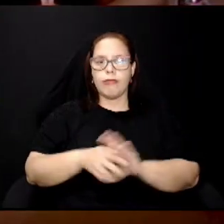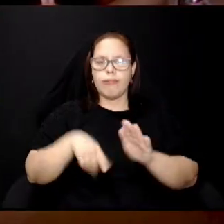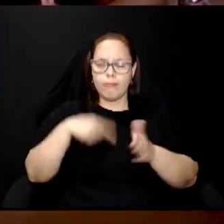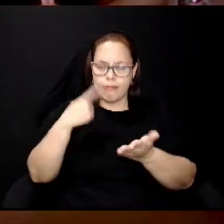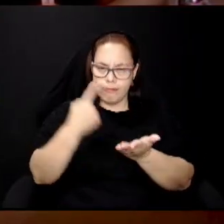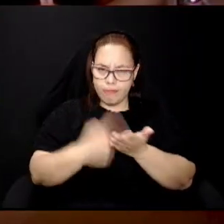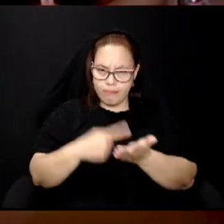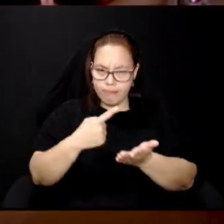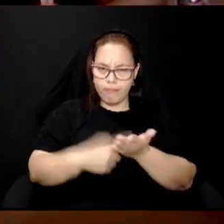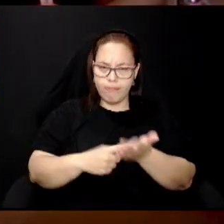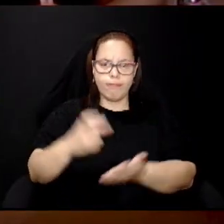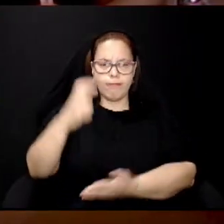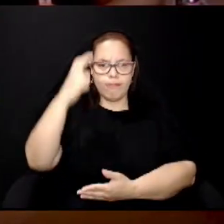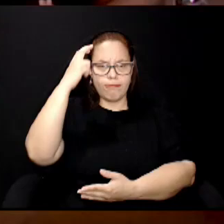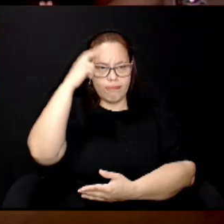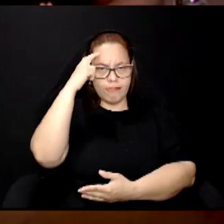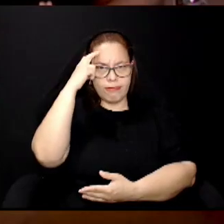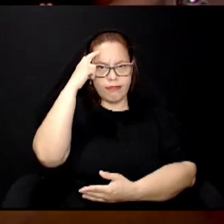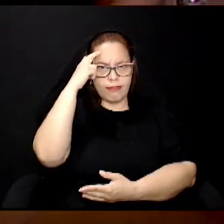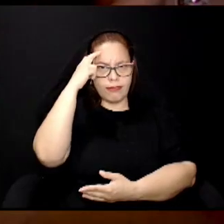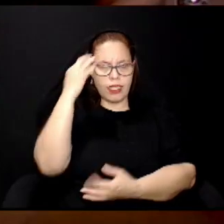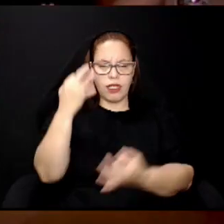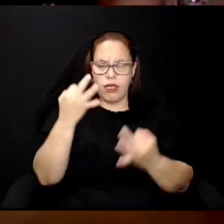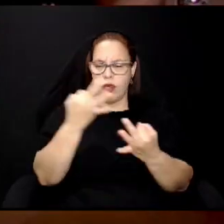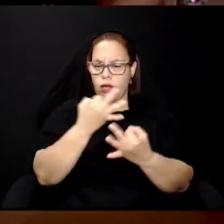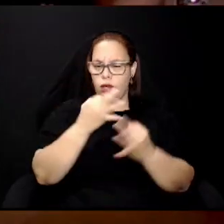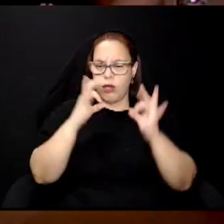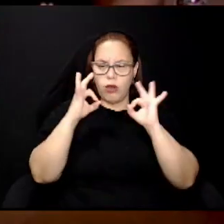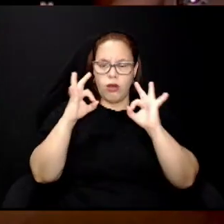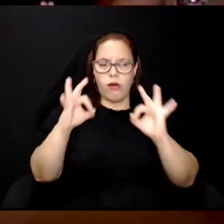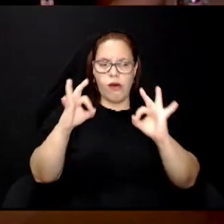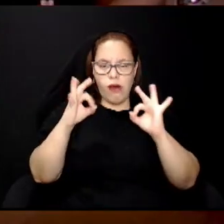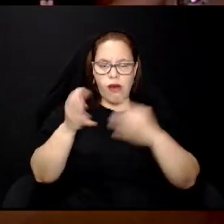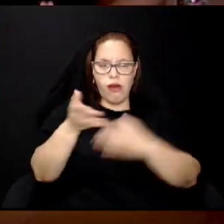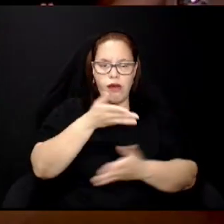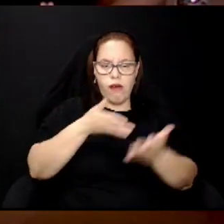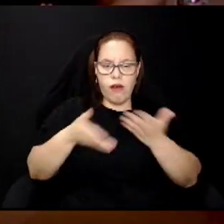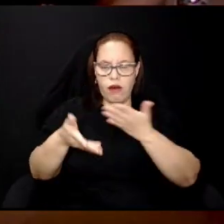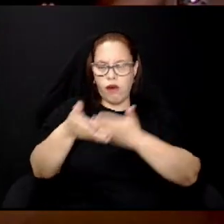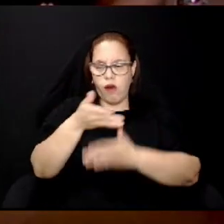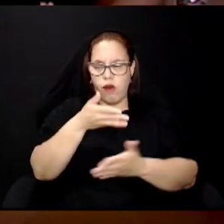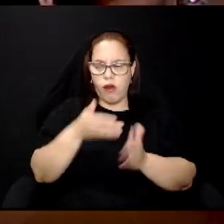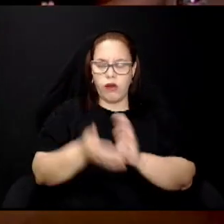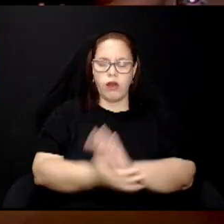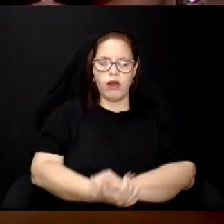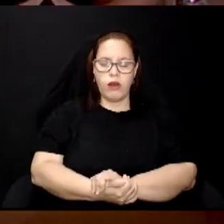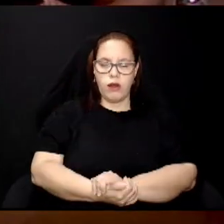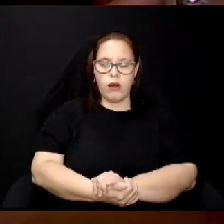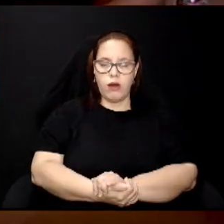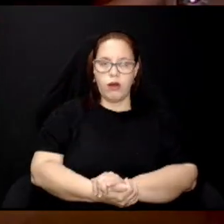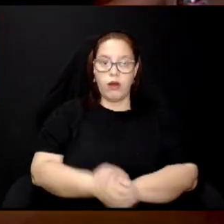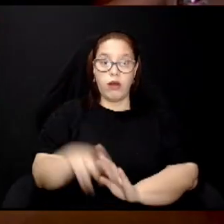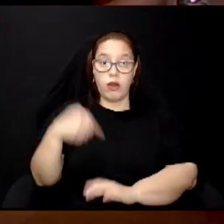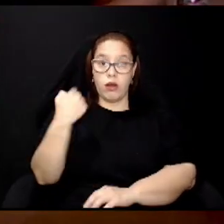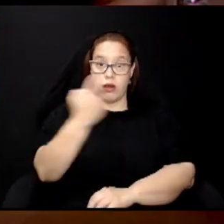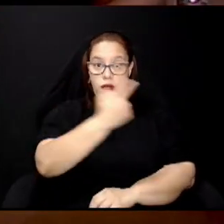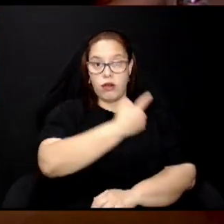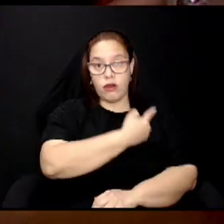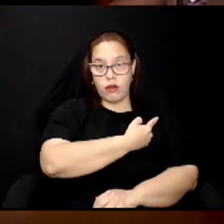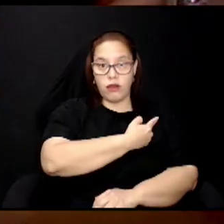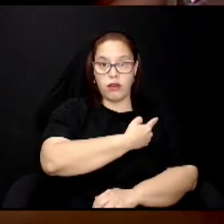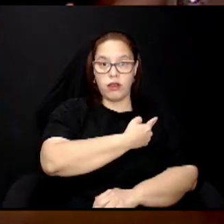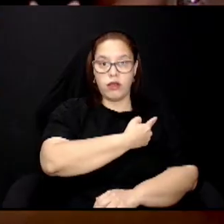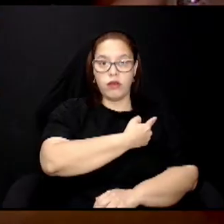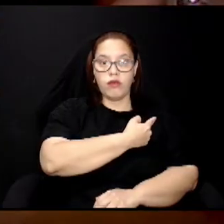cultural extraordinária de promover a convivência, né, entre nós. São nos bares, são